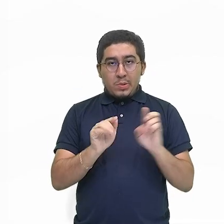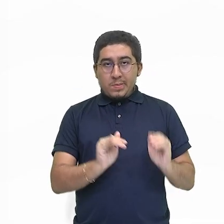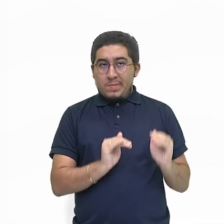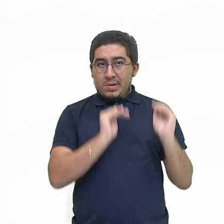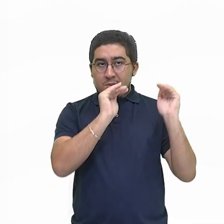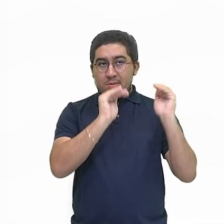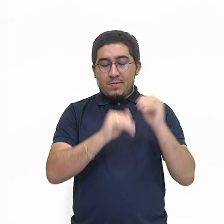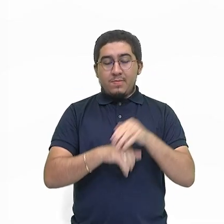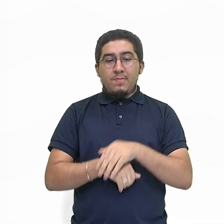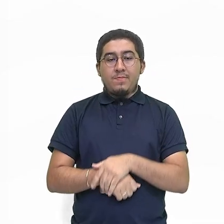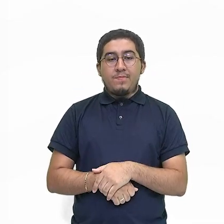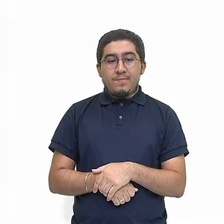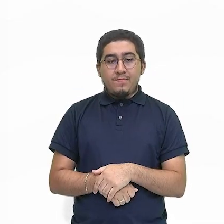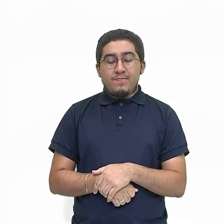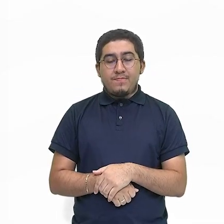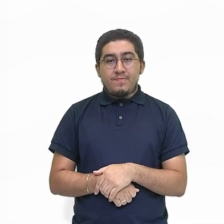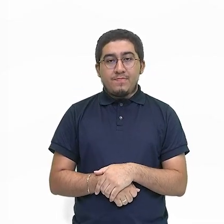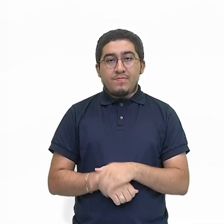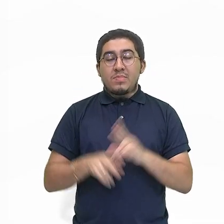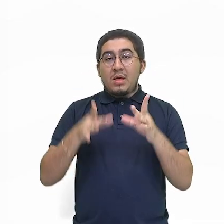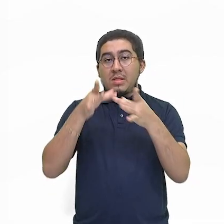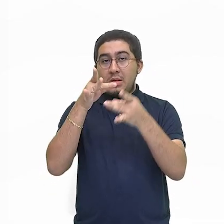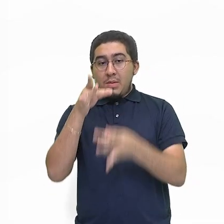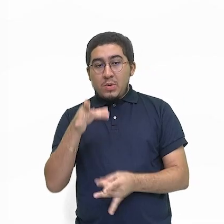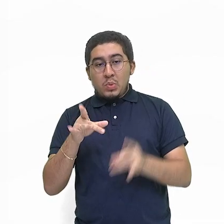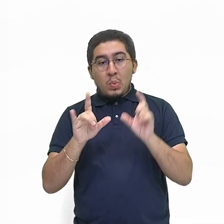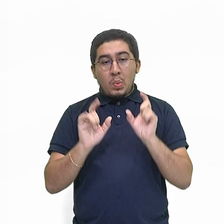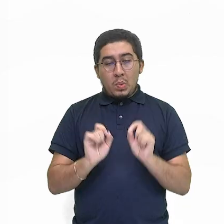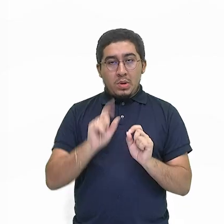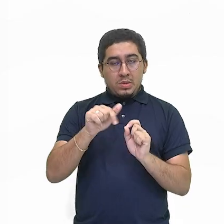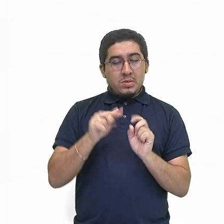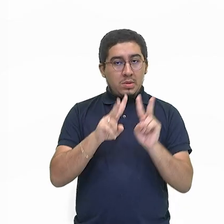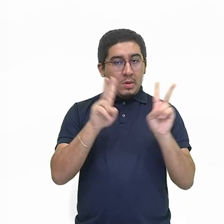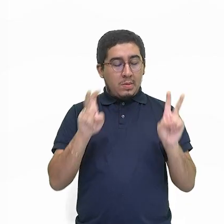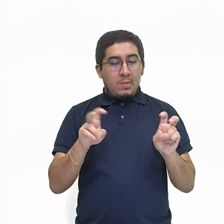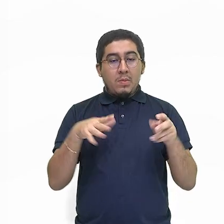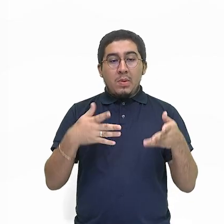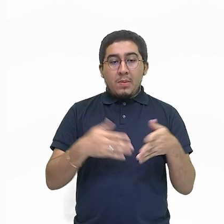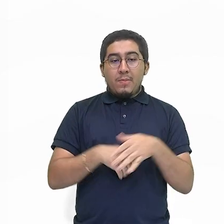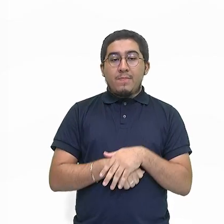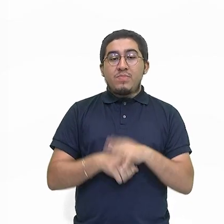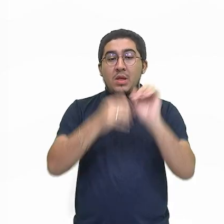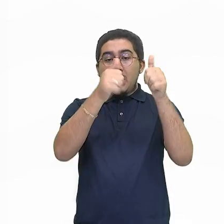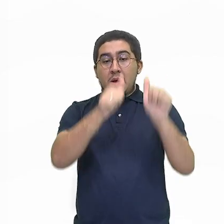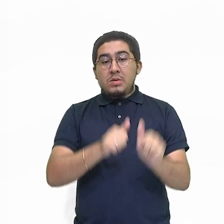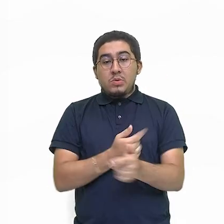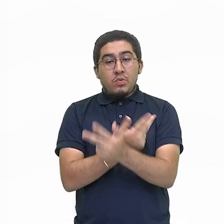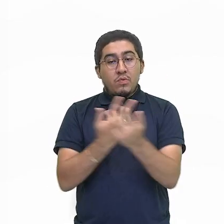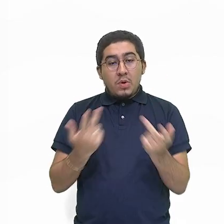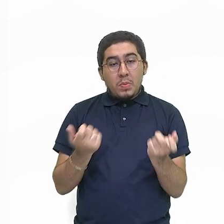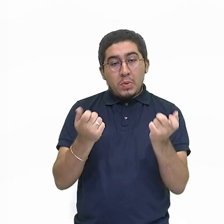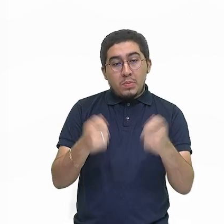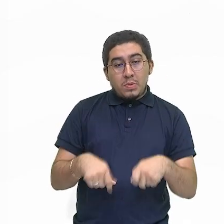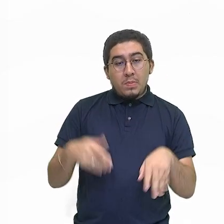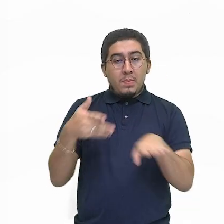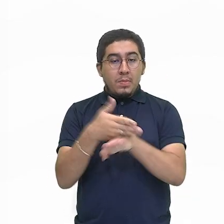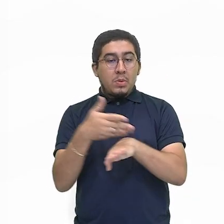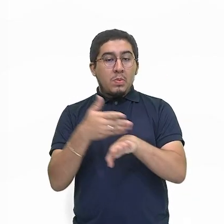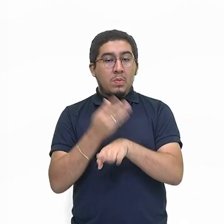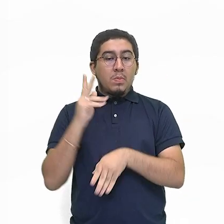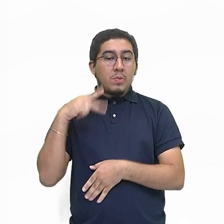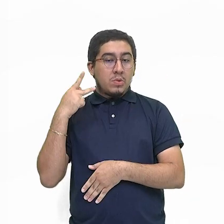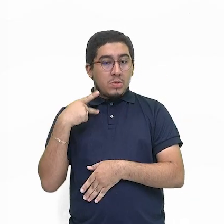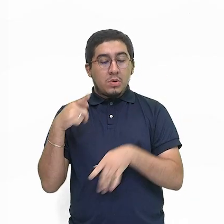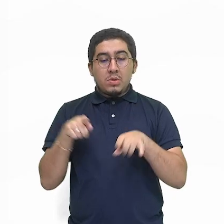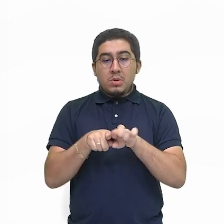governos e soberania, o detalhamento deste objeto, análise das diferentes formas de